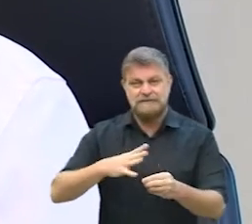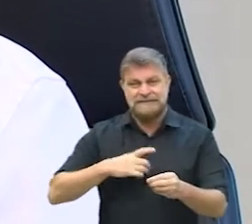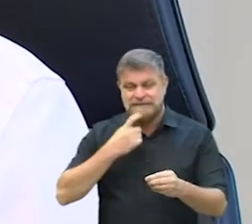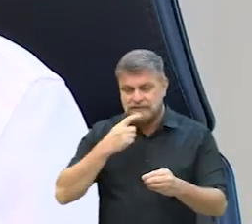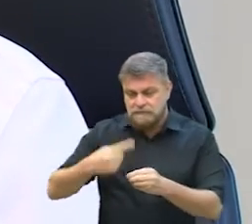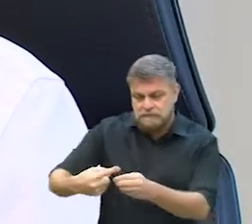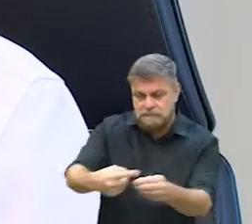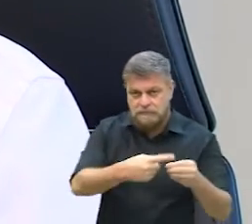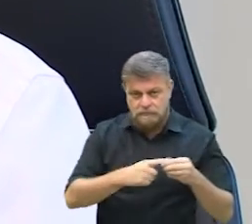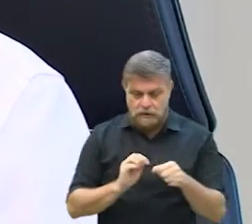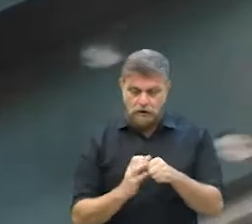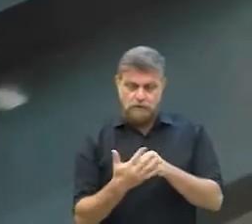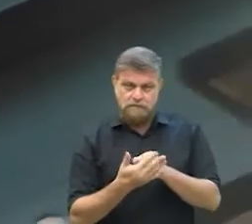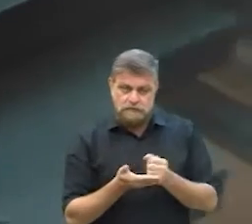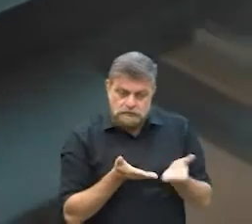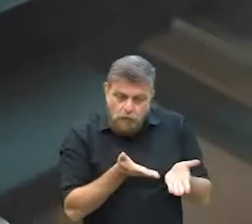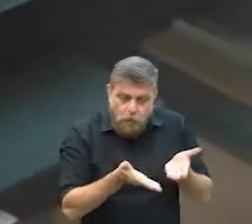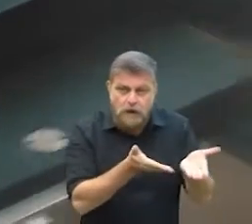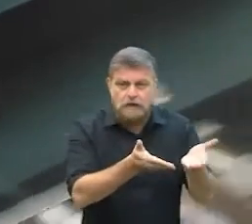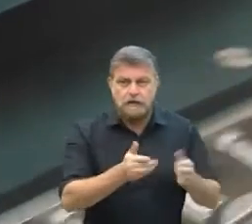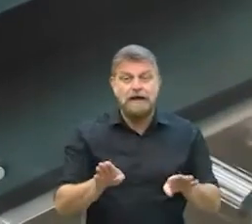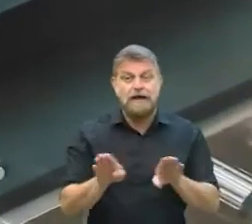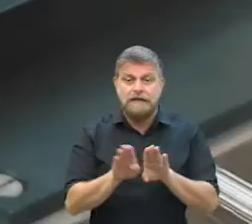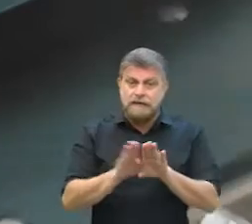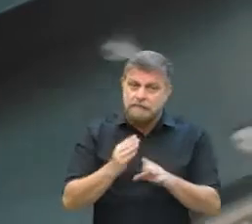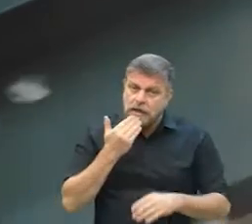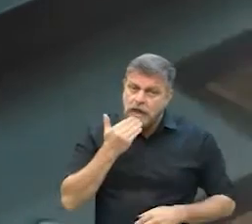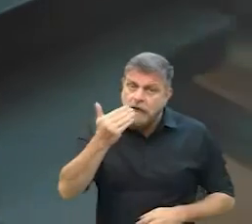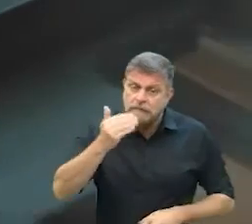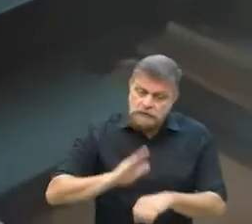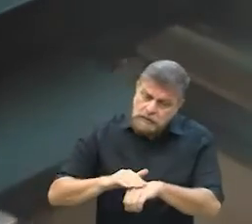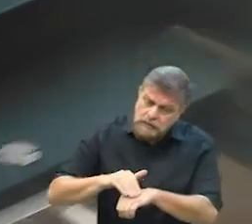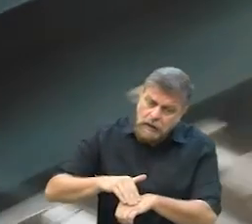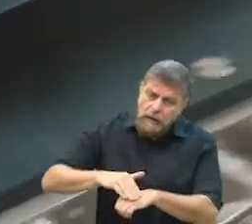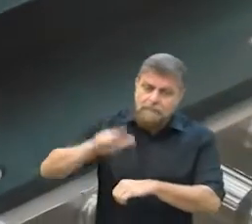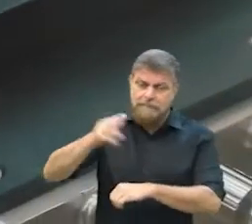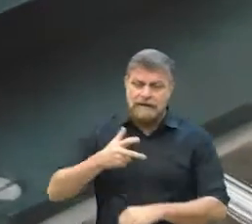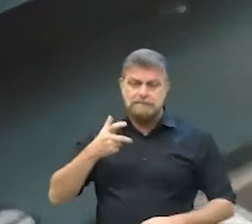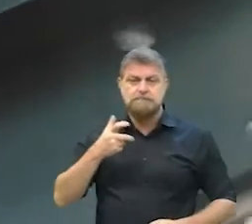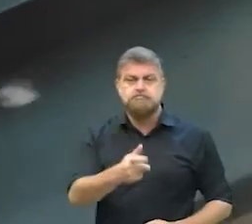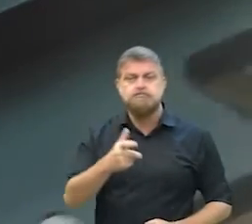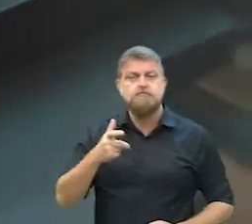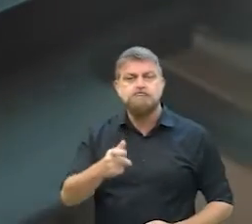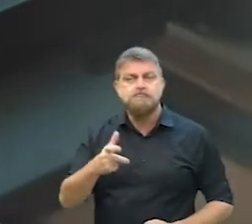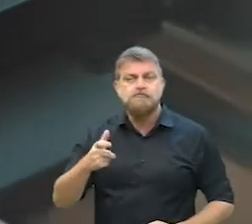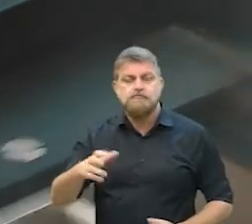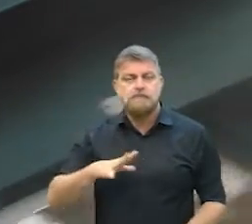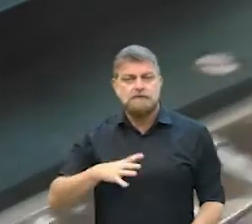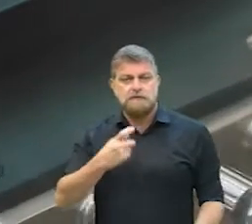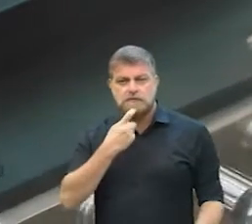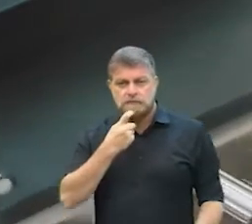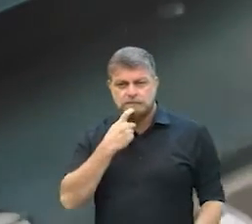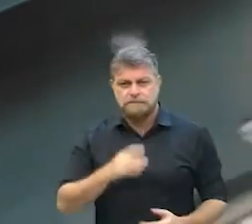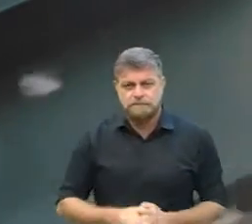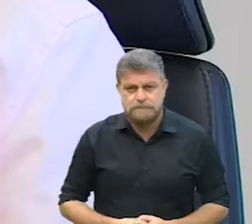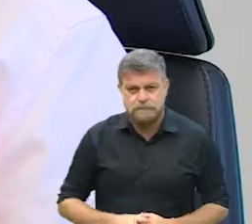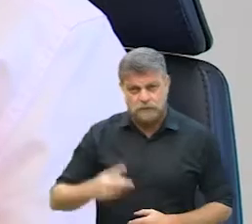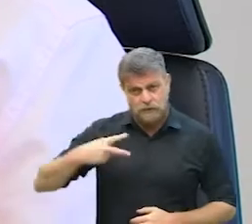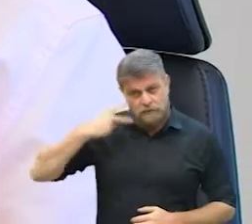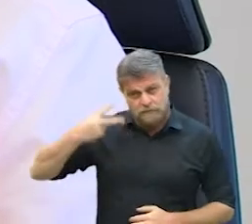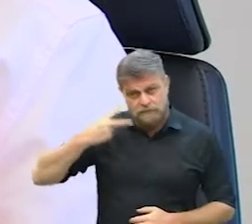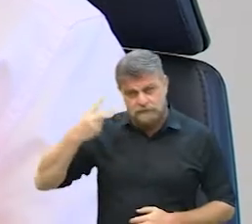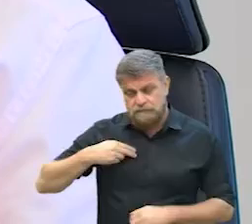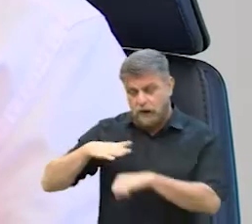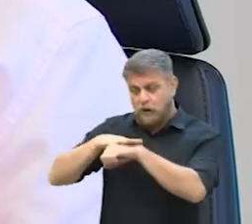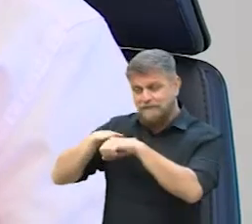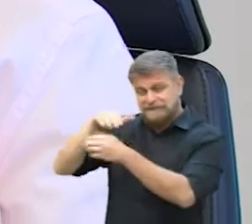para tratamento da infecção. Além disso, também será solicitado um aumento no número de vacinas destinadas à cidade. O